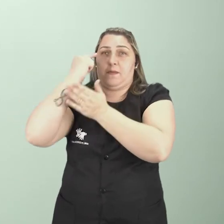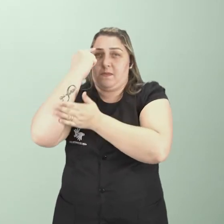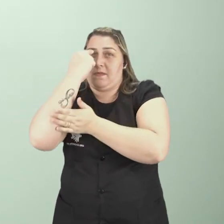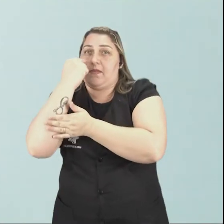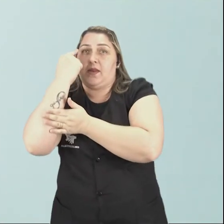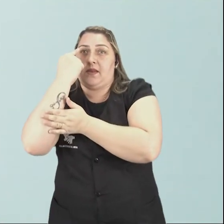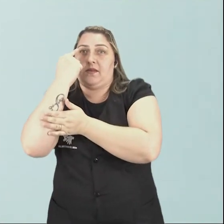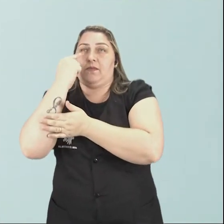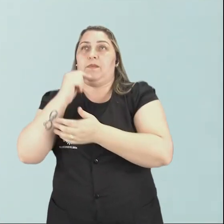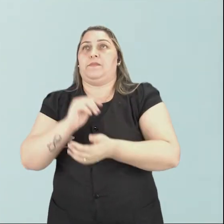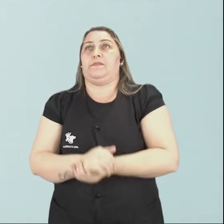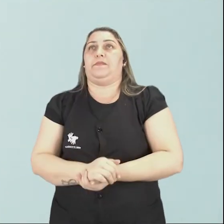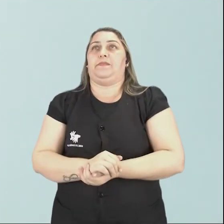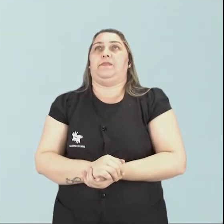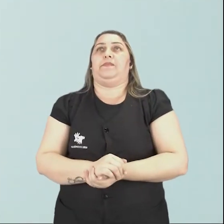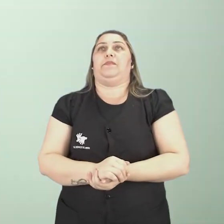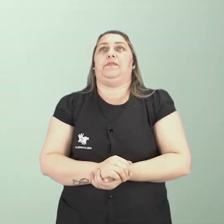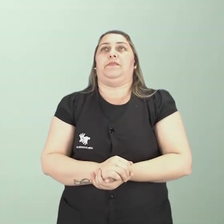olhos.